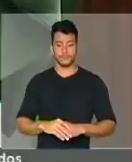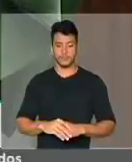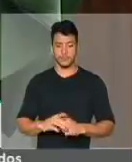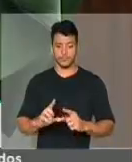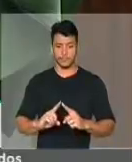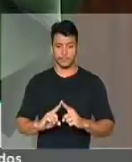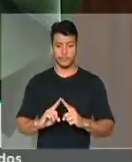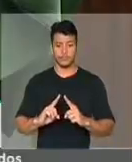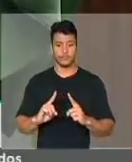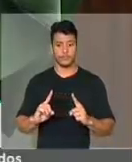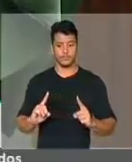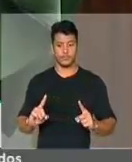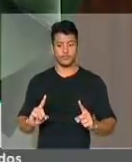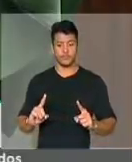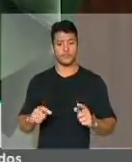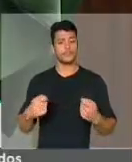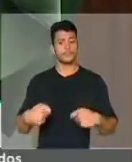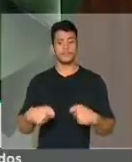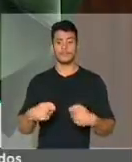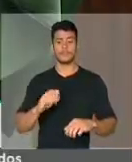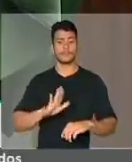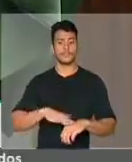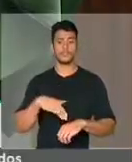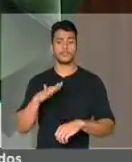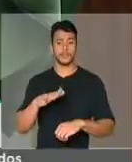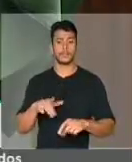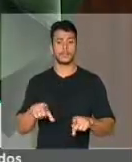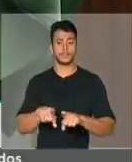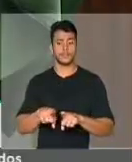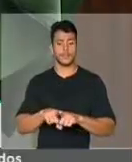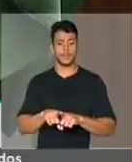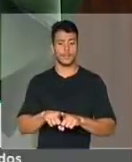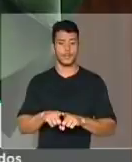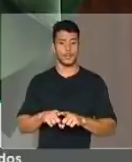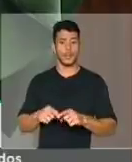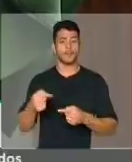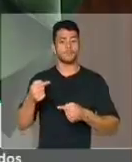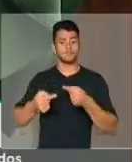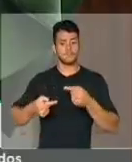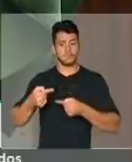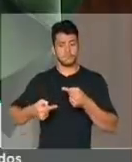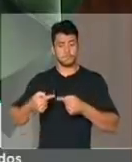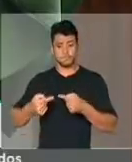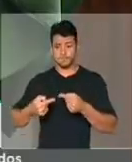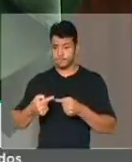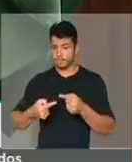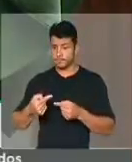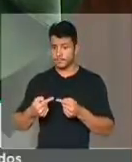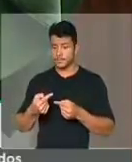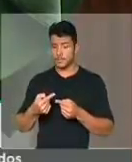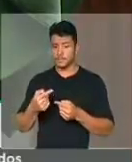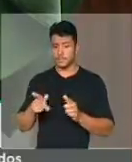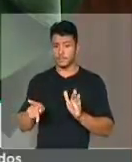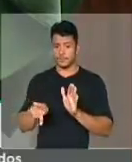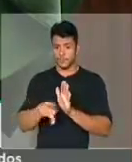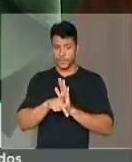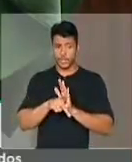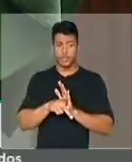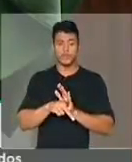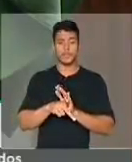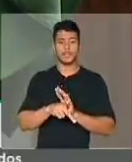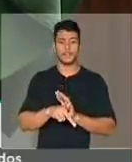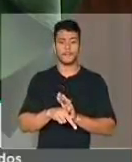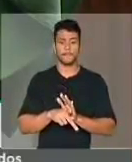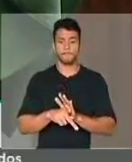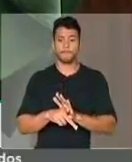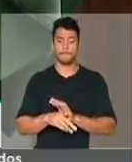Entretanto, muito mais é necessário. As políticas implementadas durante a vigência da intervenção, na confiança